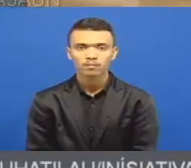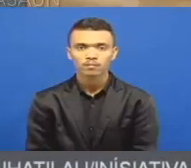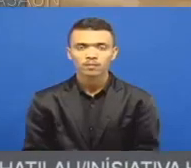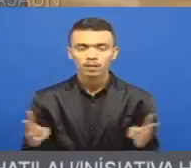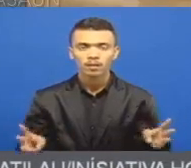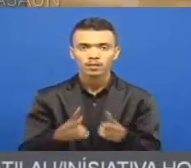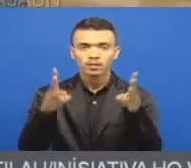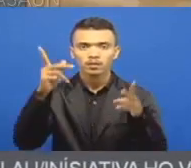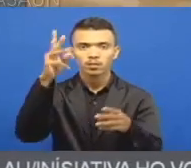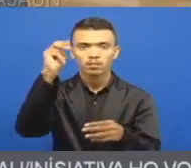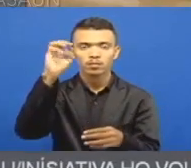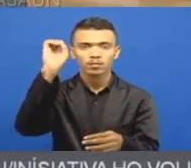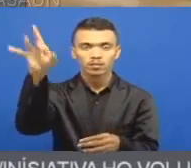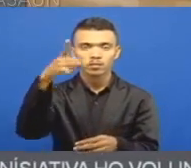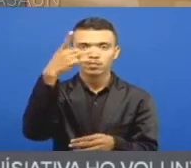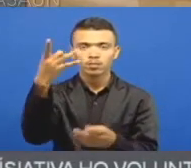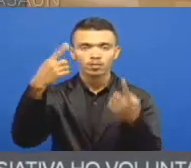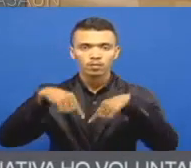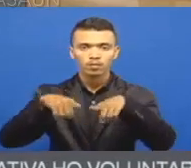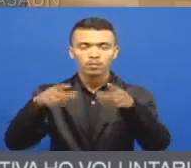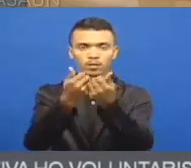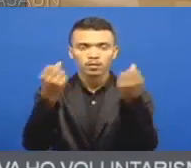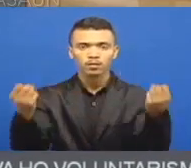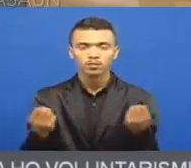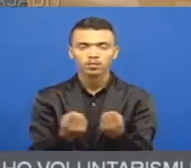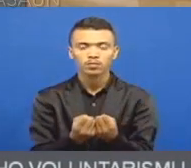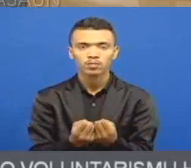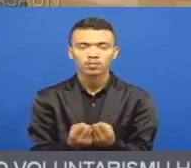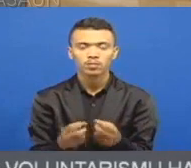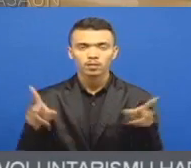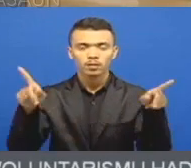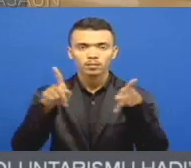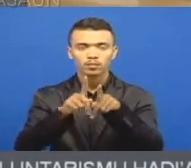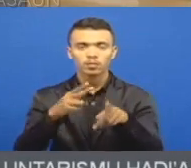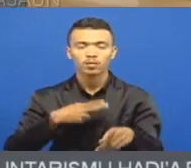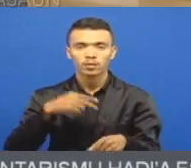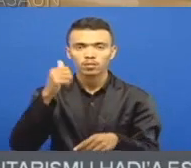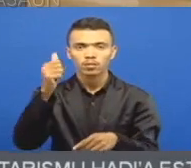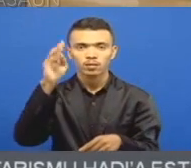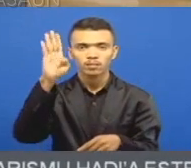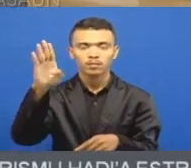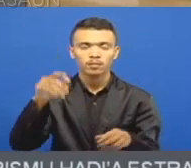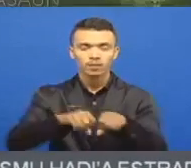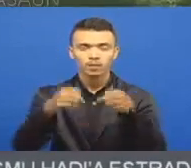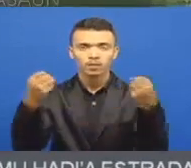Estrada quilômetros Sanolo Racingualo liga Basuco, Urahou, Maubu no posto Ratulia B, condição A.